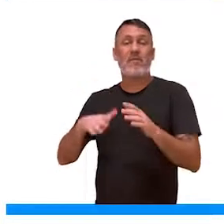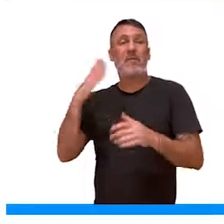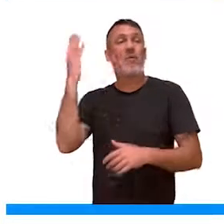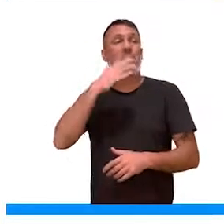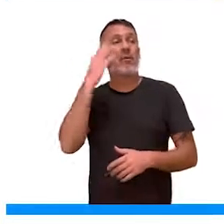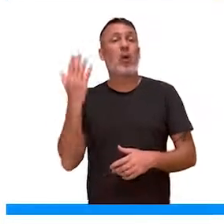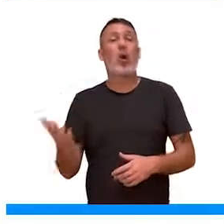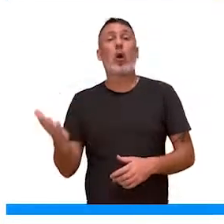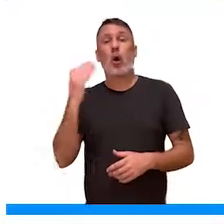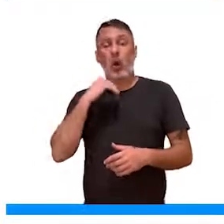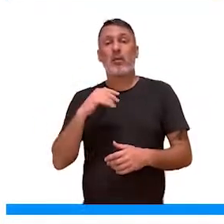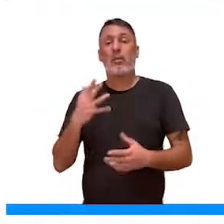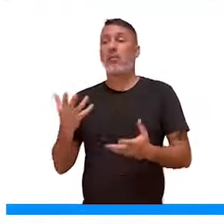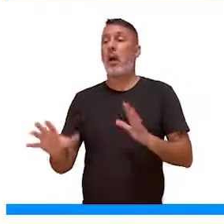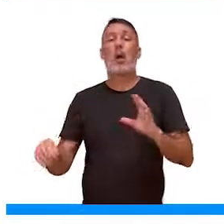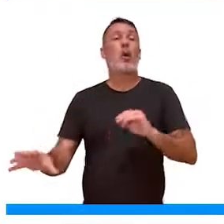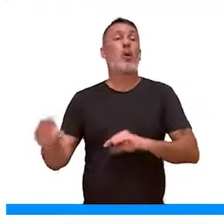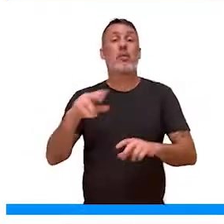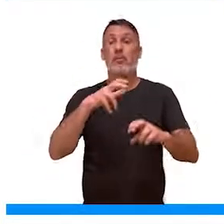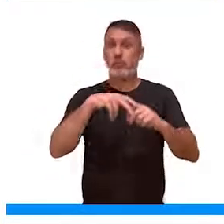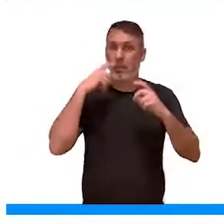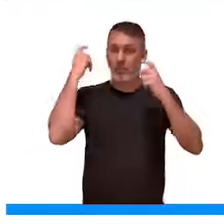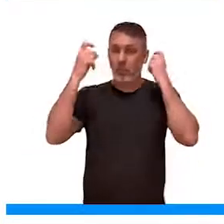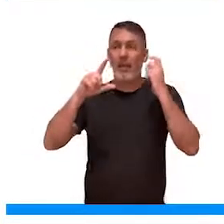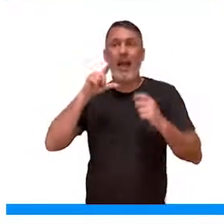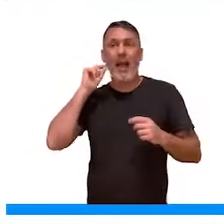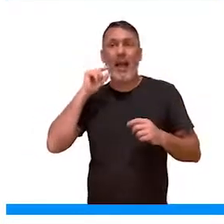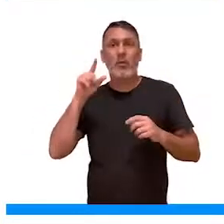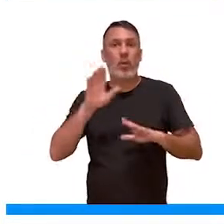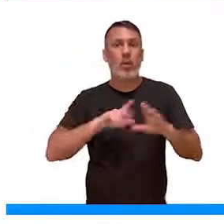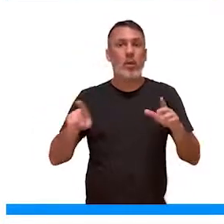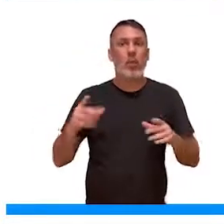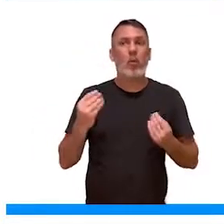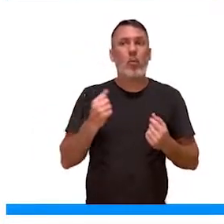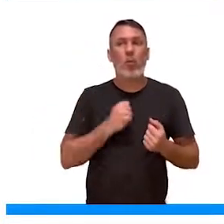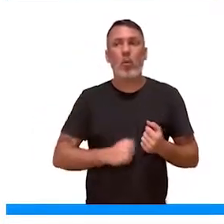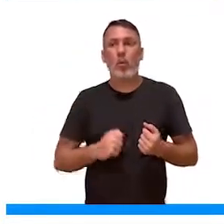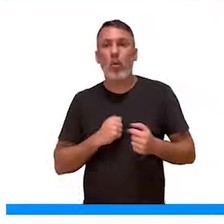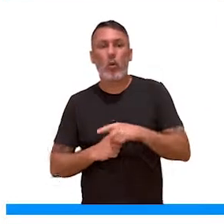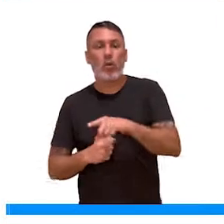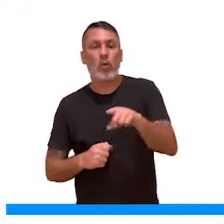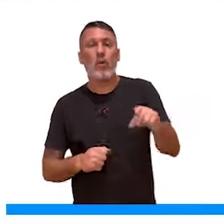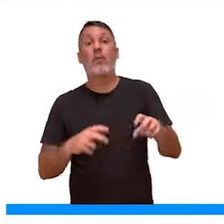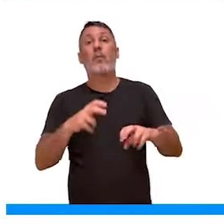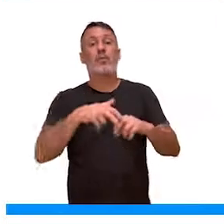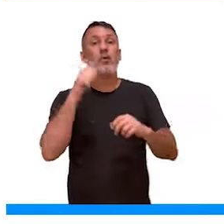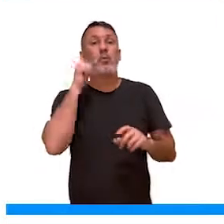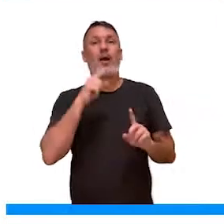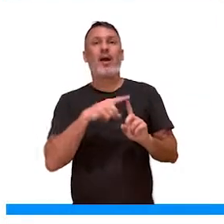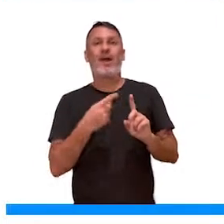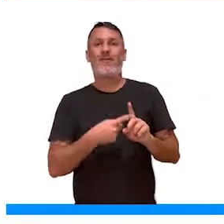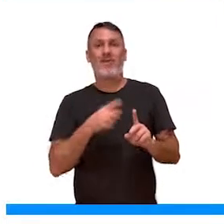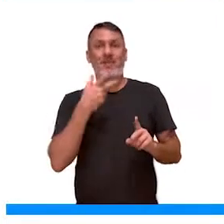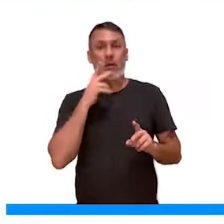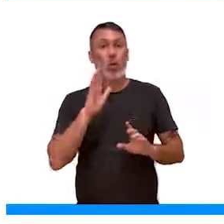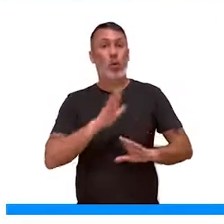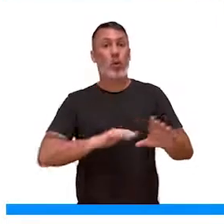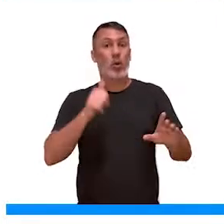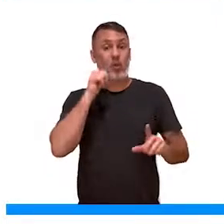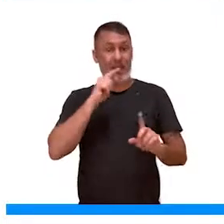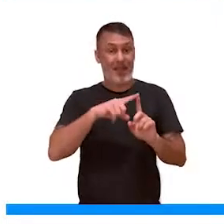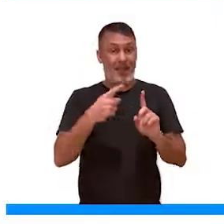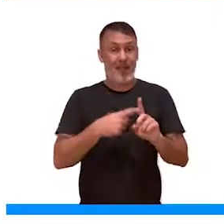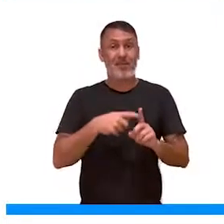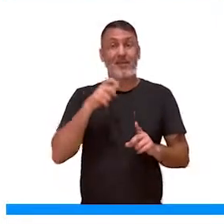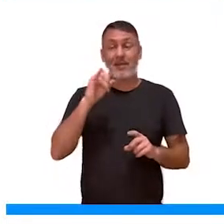acabar ingerindo esses cistos. Por isso que eles falam da preocupação, né? O cuidado que a gente tem que ter em relação a mulheres grávidas. Porque